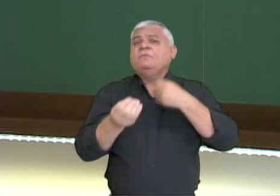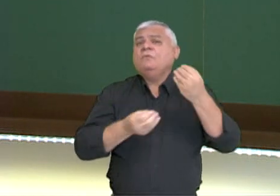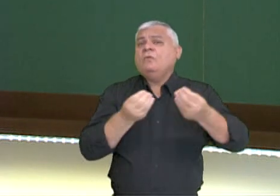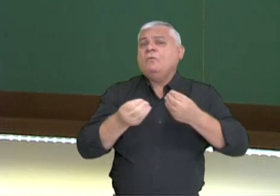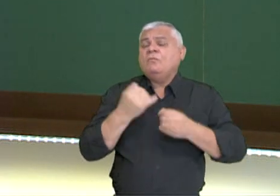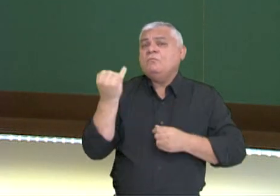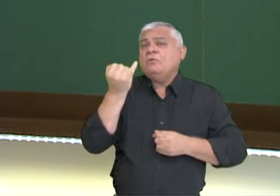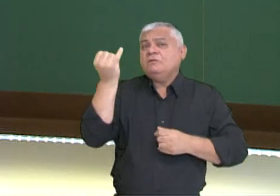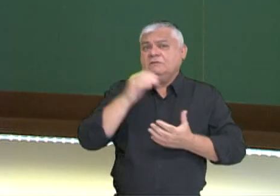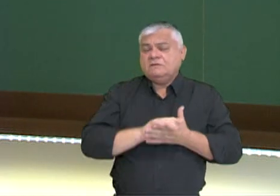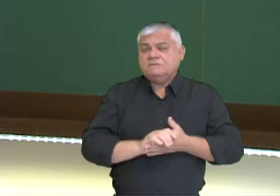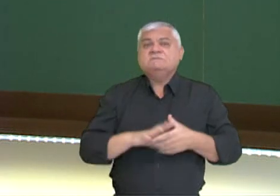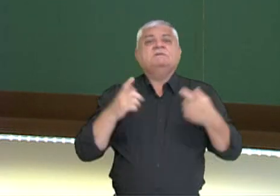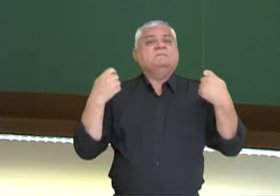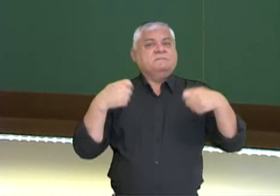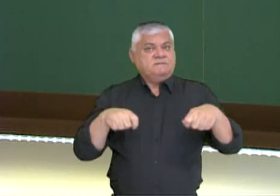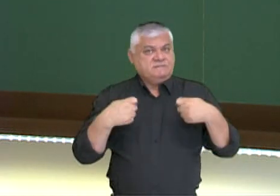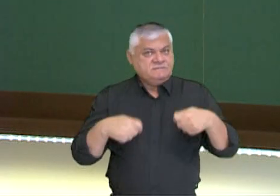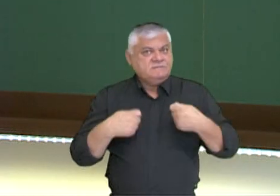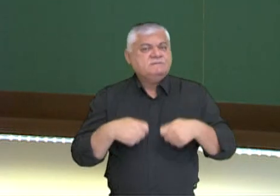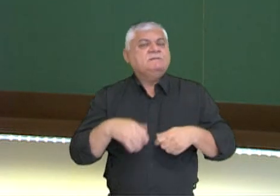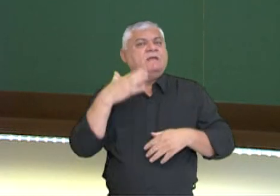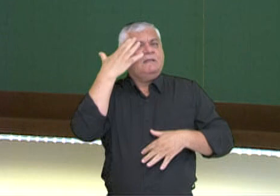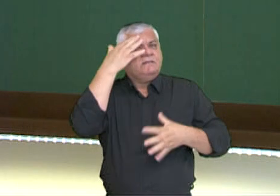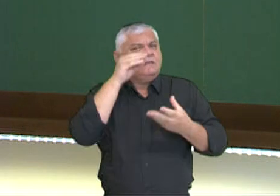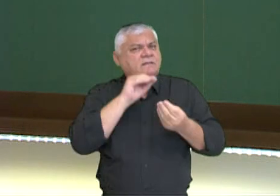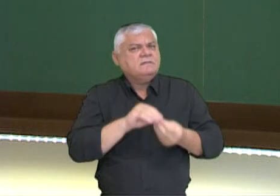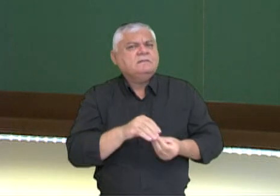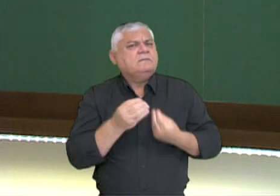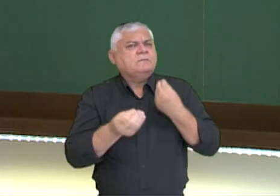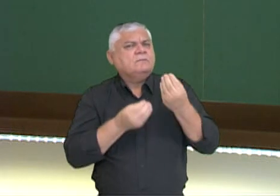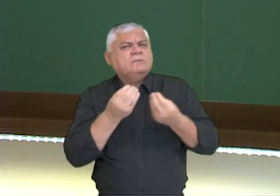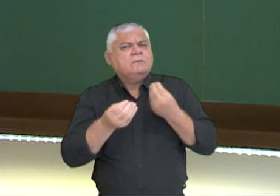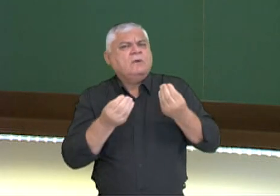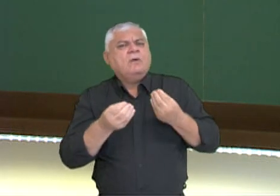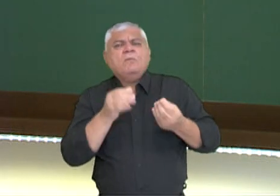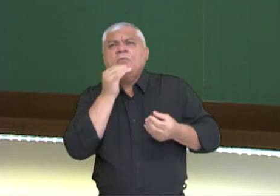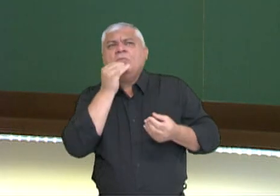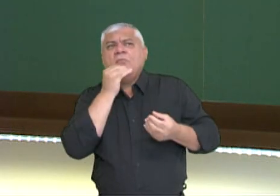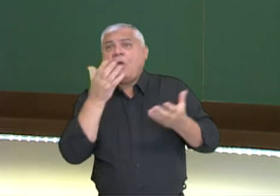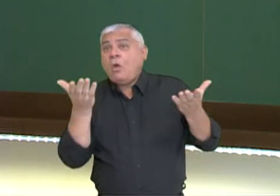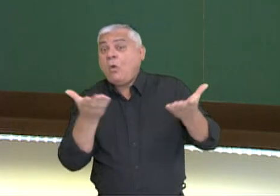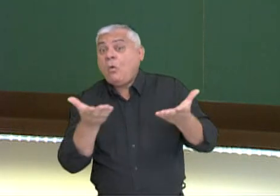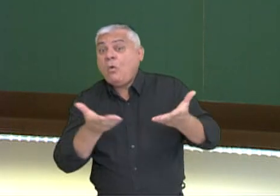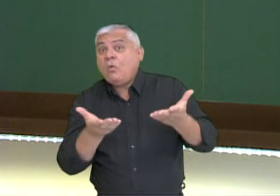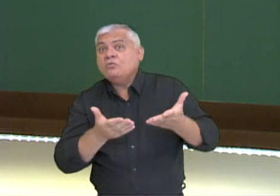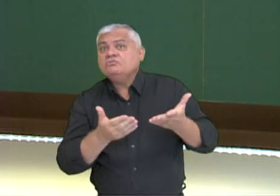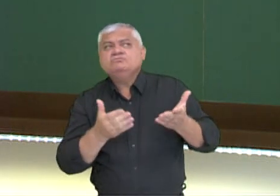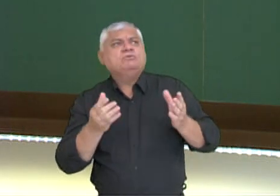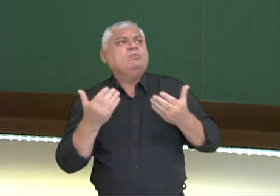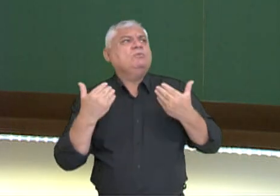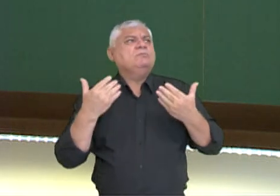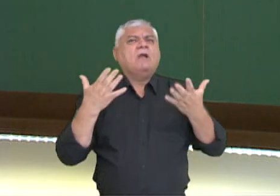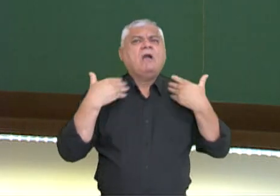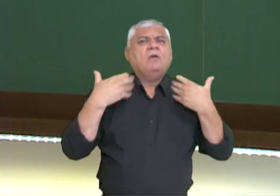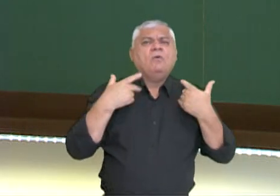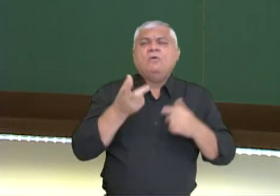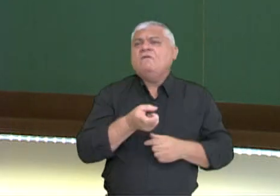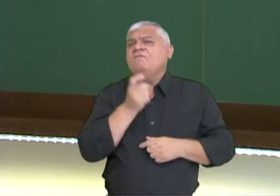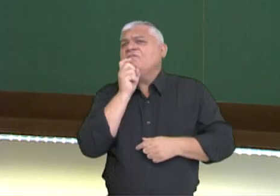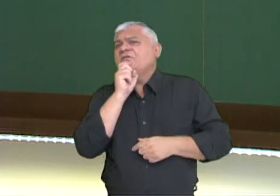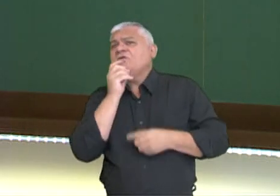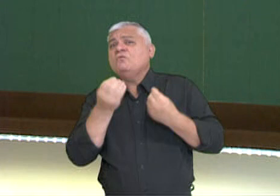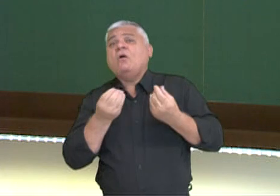temos a necessidade de entender, de saber as condições da atmosfera naquele momento. Como, por exemplo,